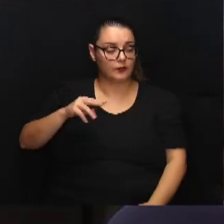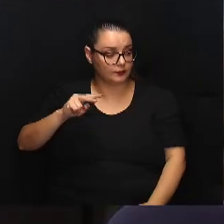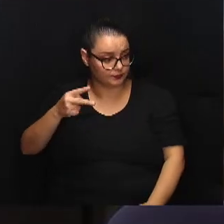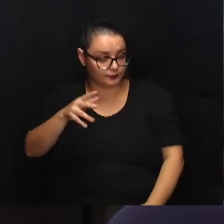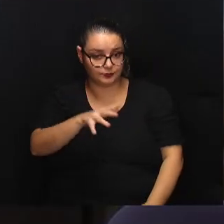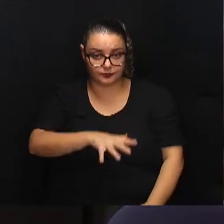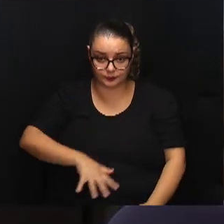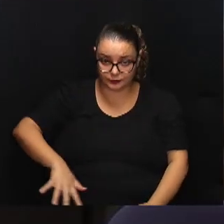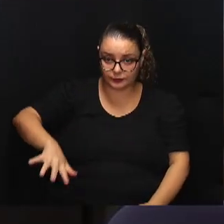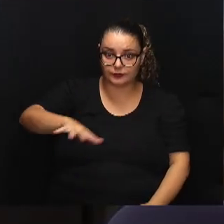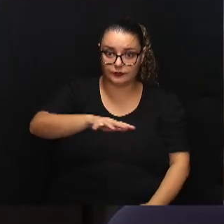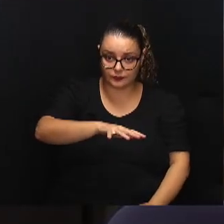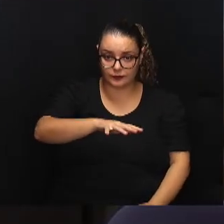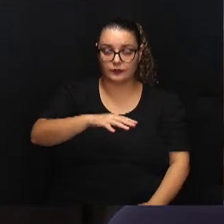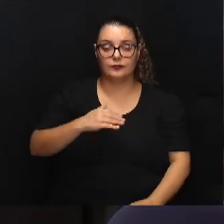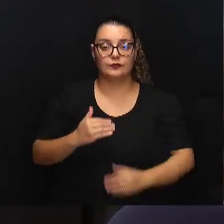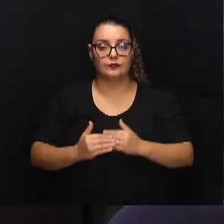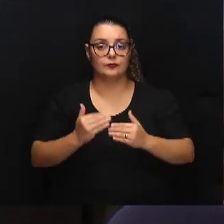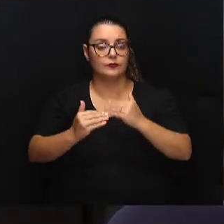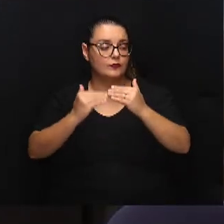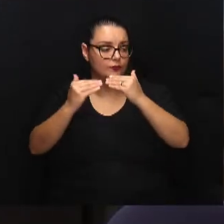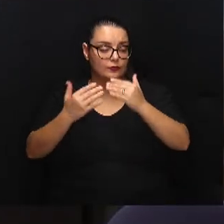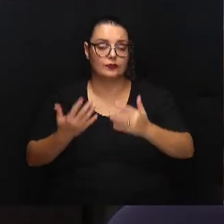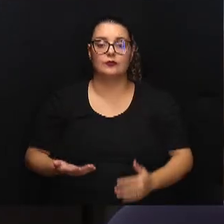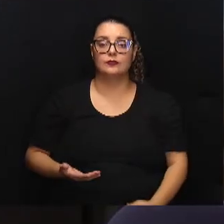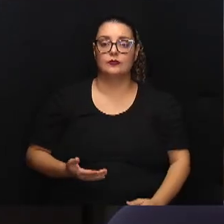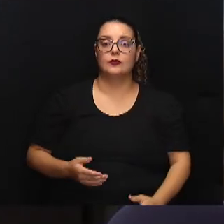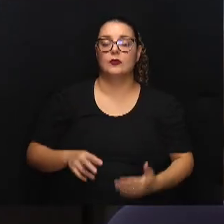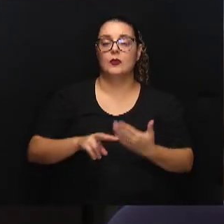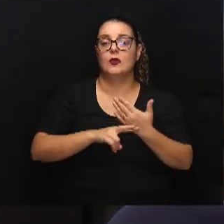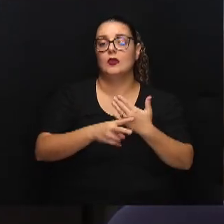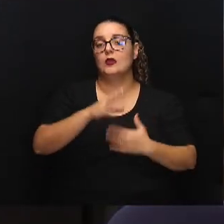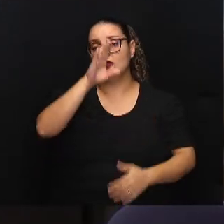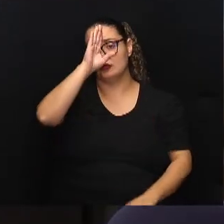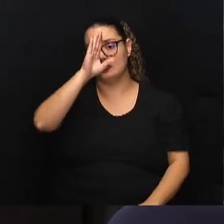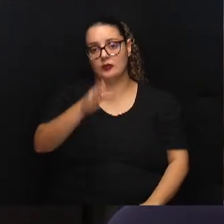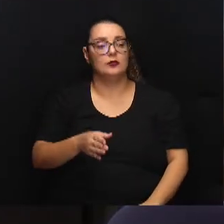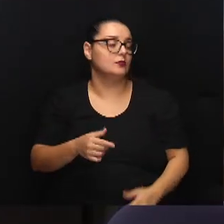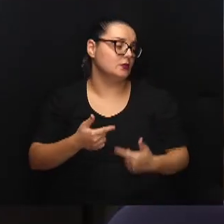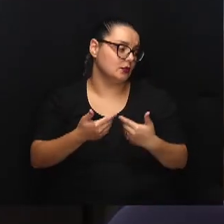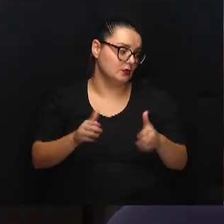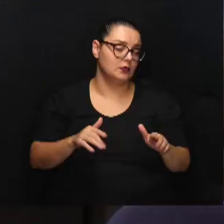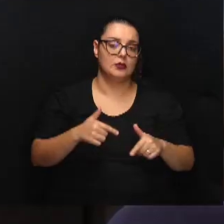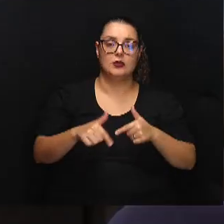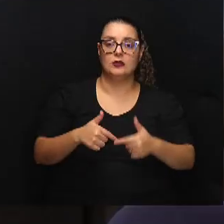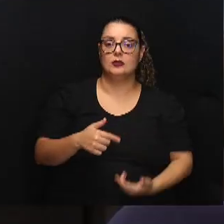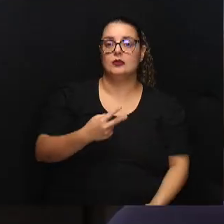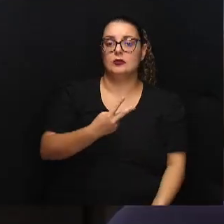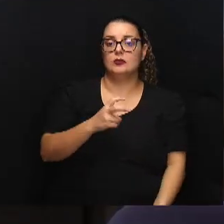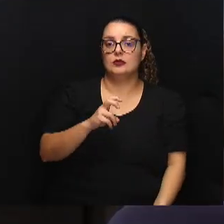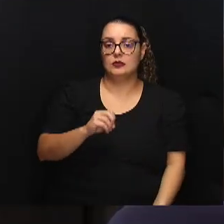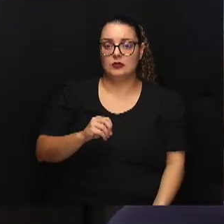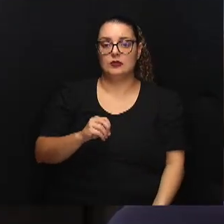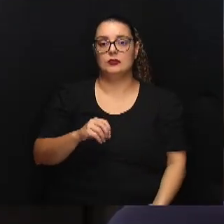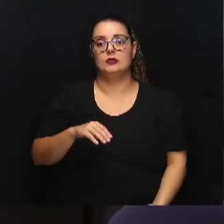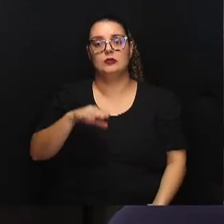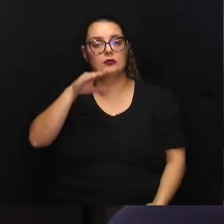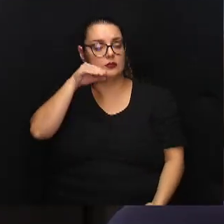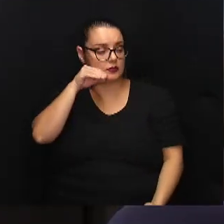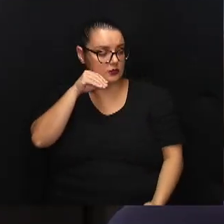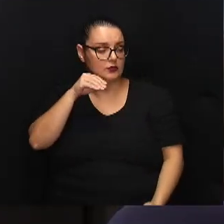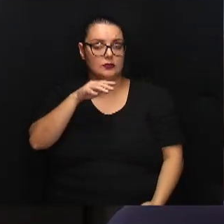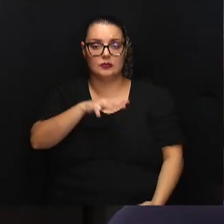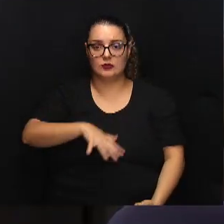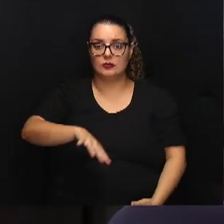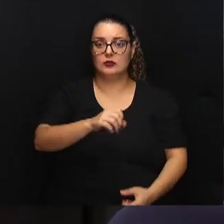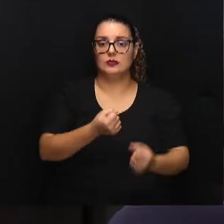área construída, que vai gerar diretamente emprego para 250 trabalhadores. Hoje na fábrica ali da